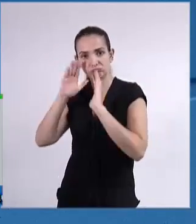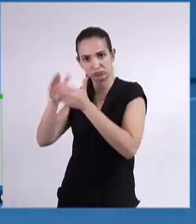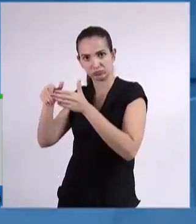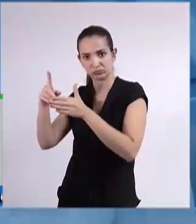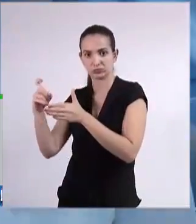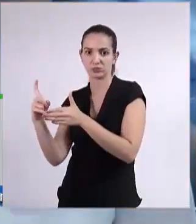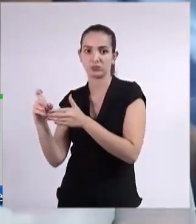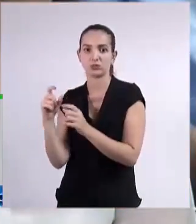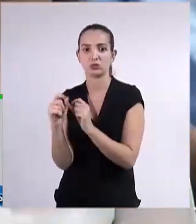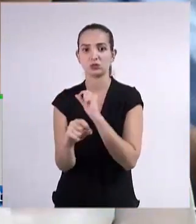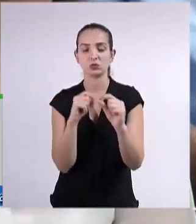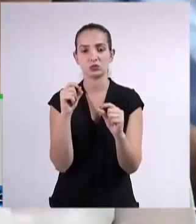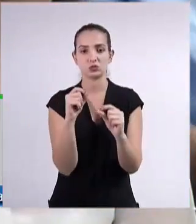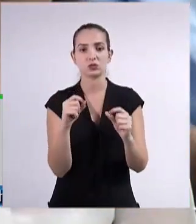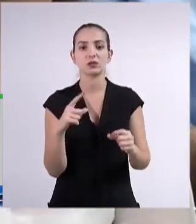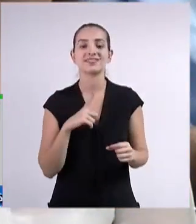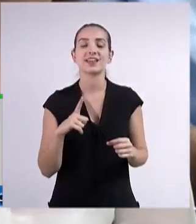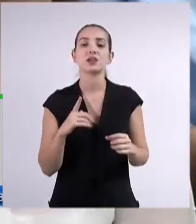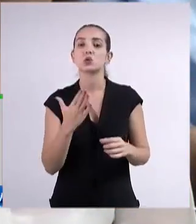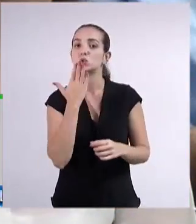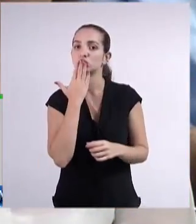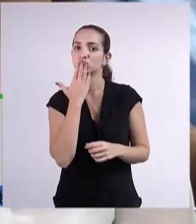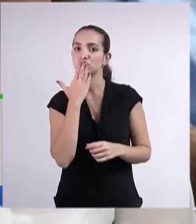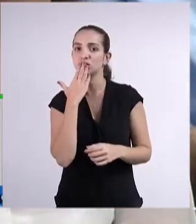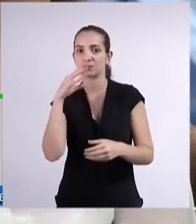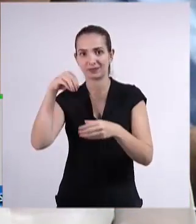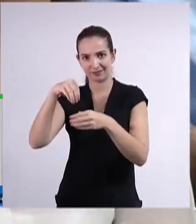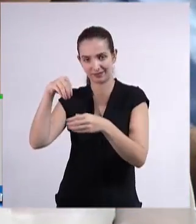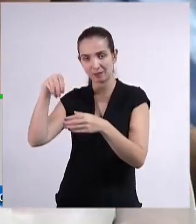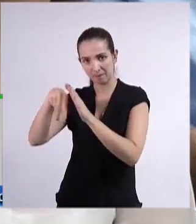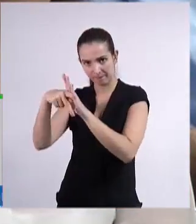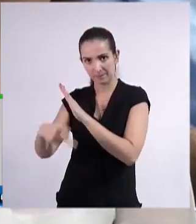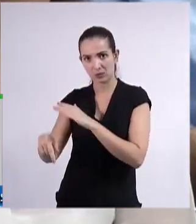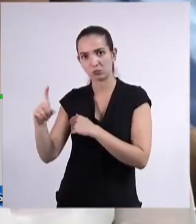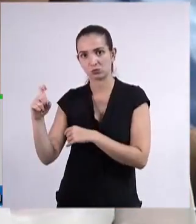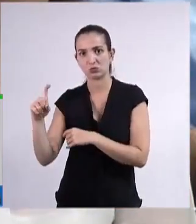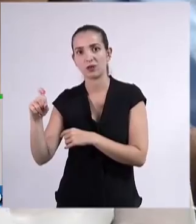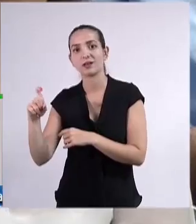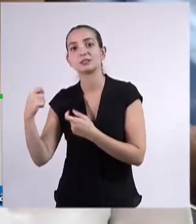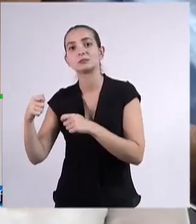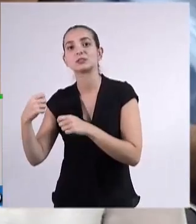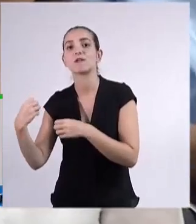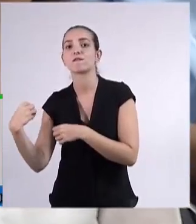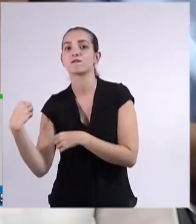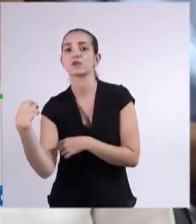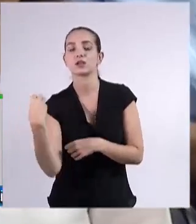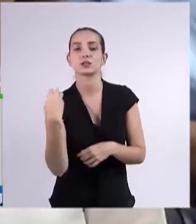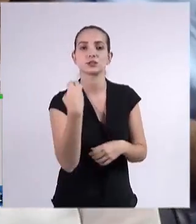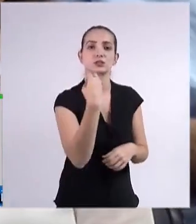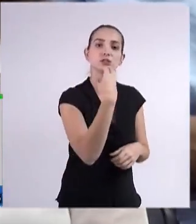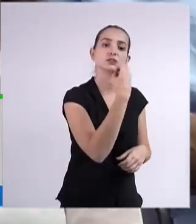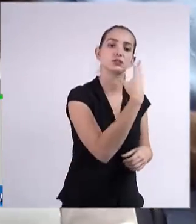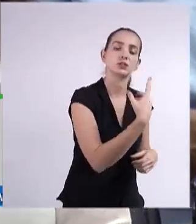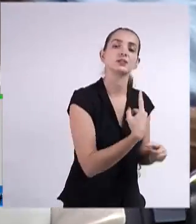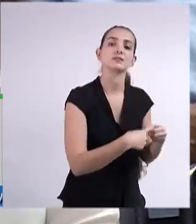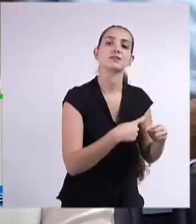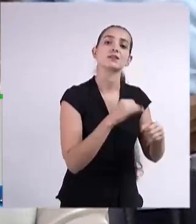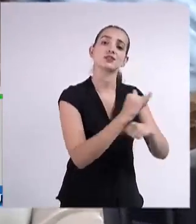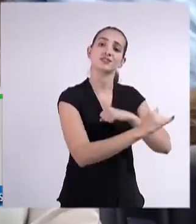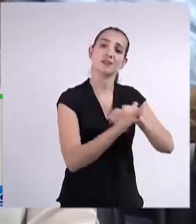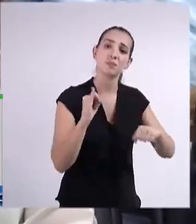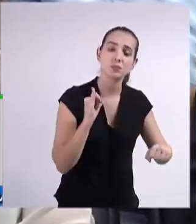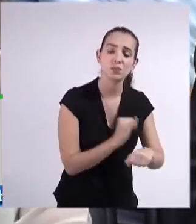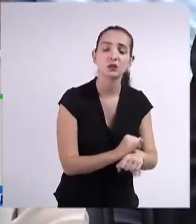no estádio Chavinha, um pequeno estádio de uma pequena cidade, que é Itaporã, vizinha a Dourados. É lá que o time de